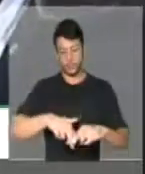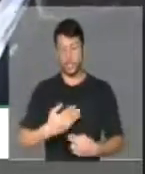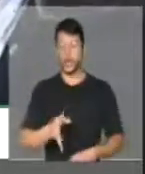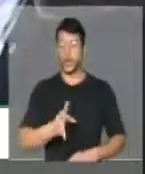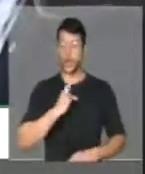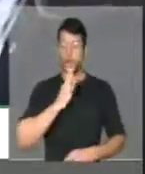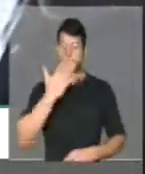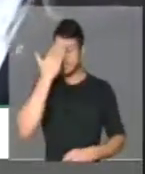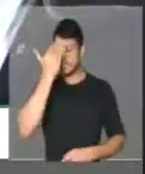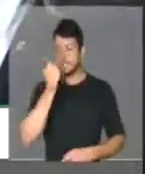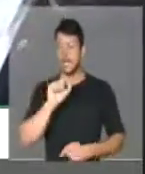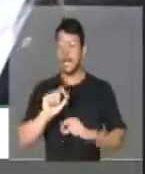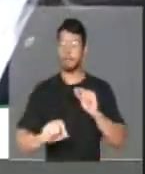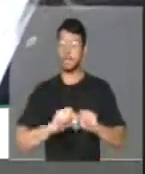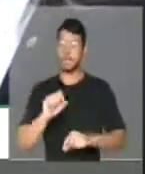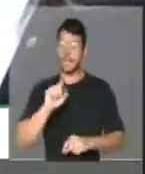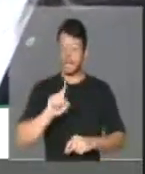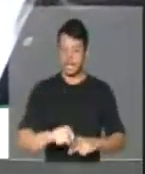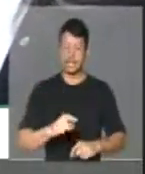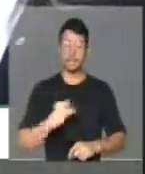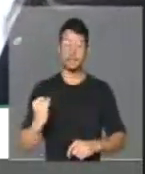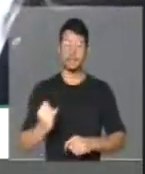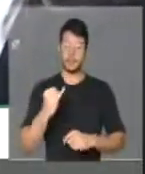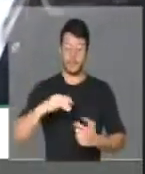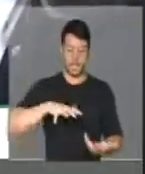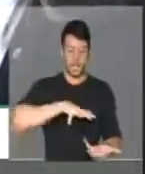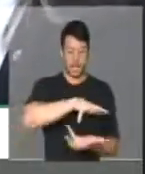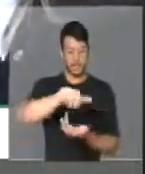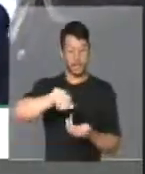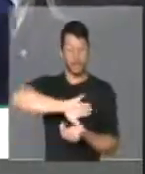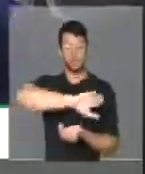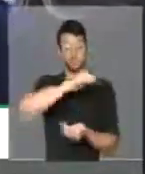sabemos de quem se trata, e a terra, por enquanto, é redonda. Eu vou passar...